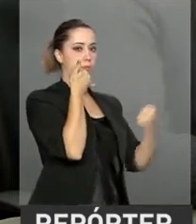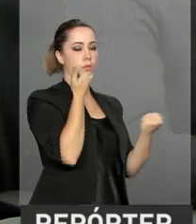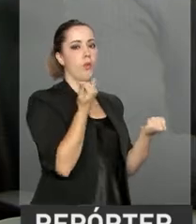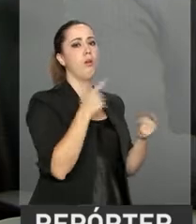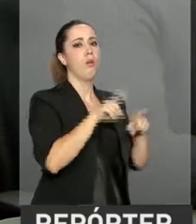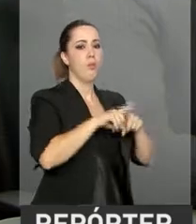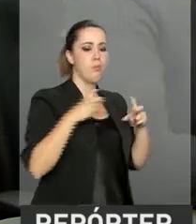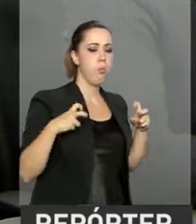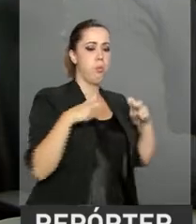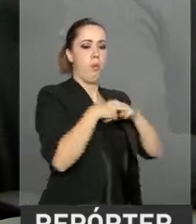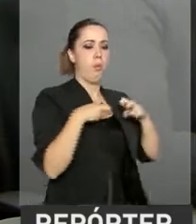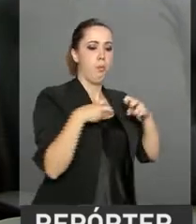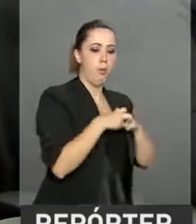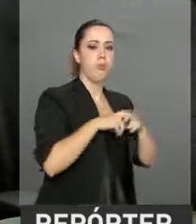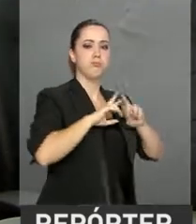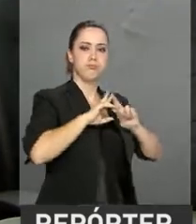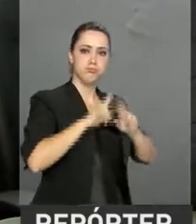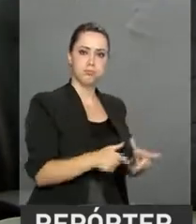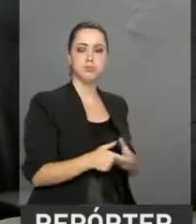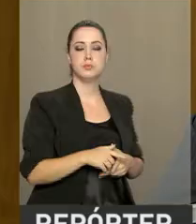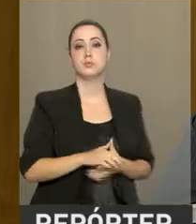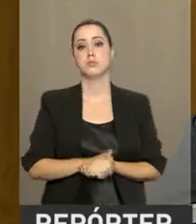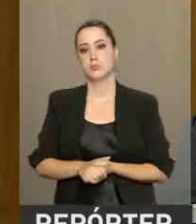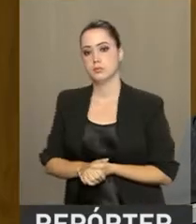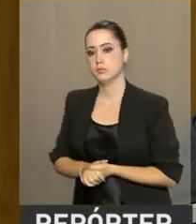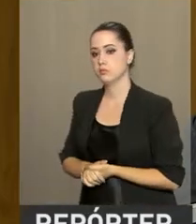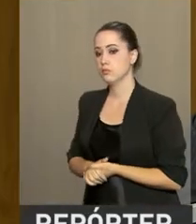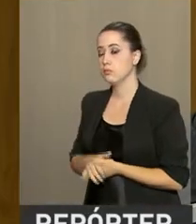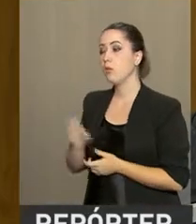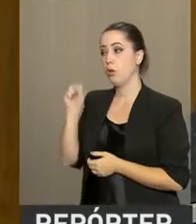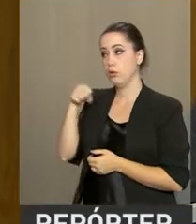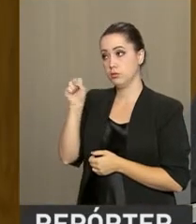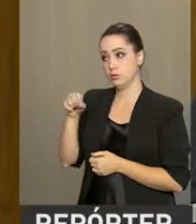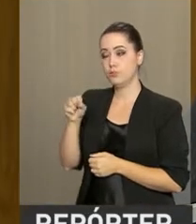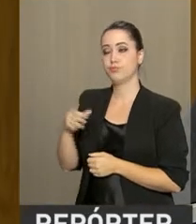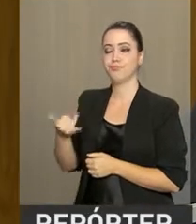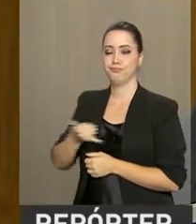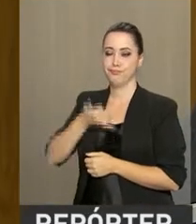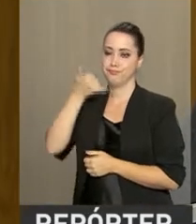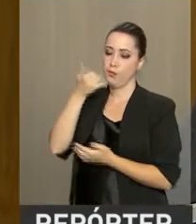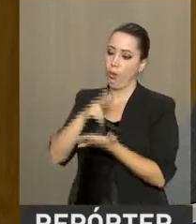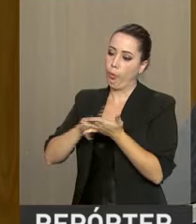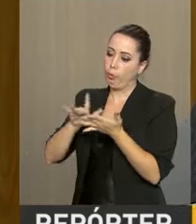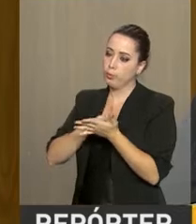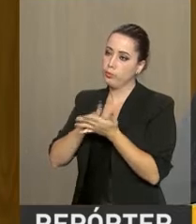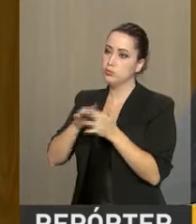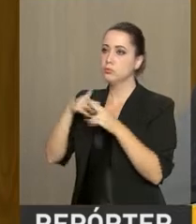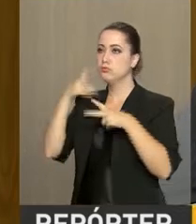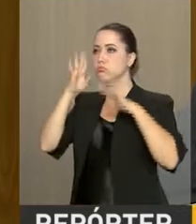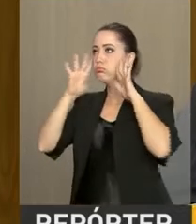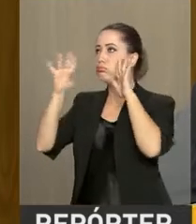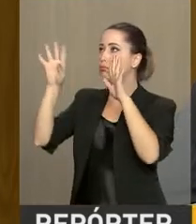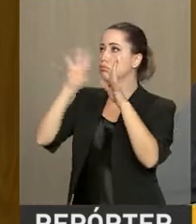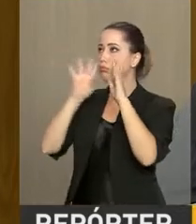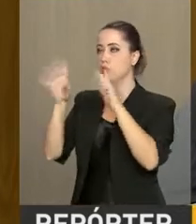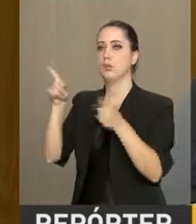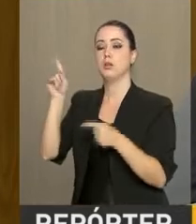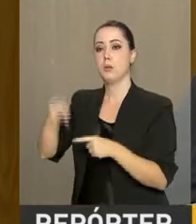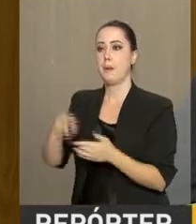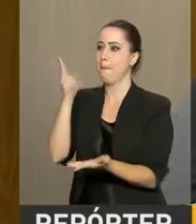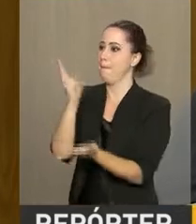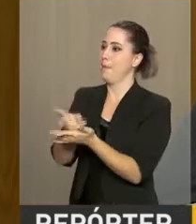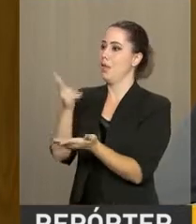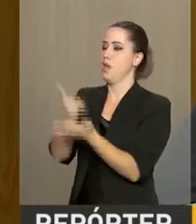muitos acidentes por aí ainda não sim o seu ar é um elemento de distração muito grande mesmo parado